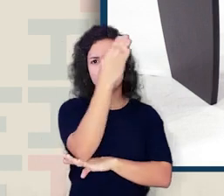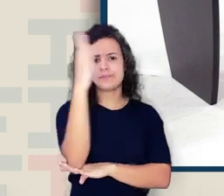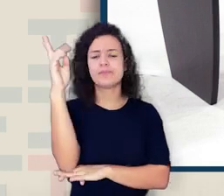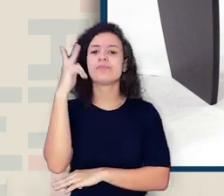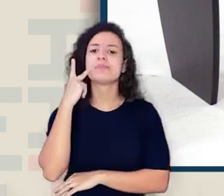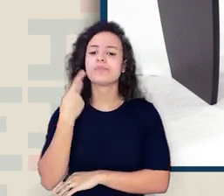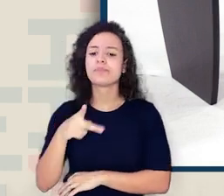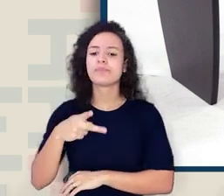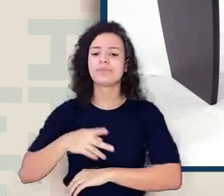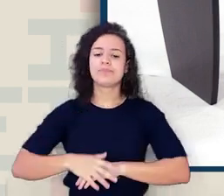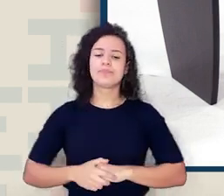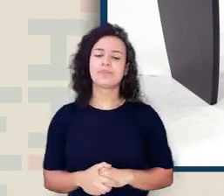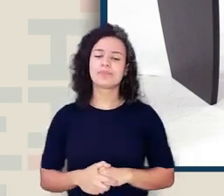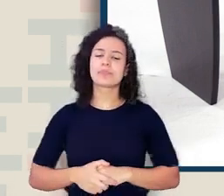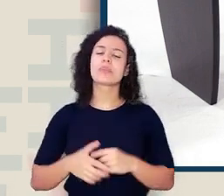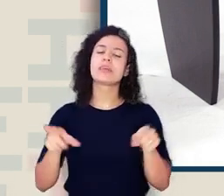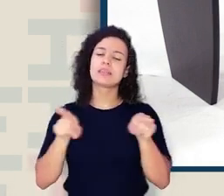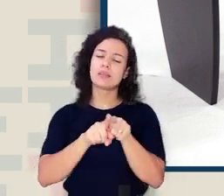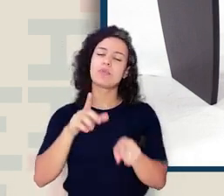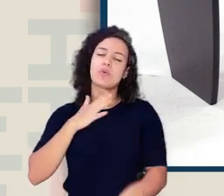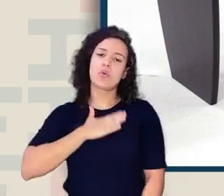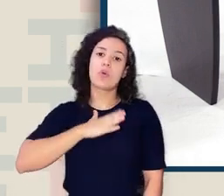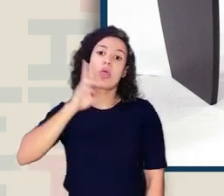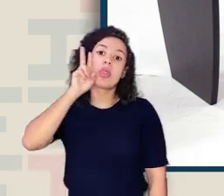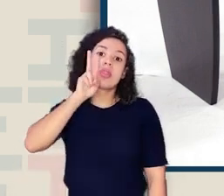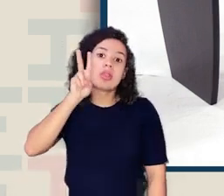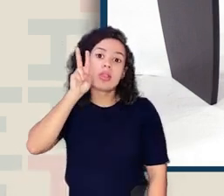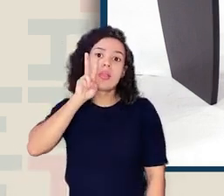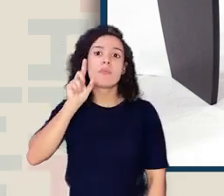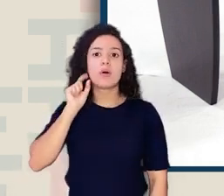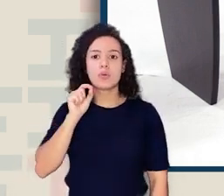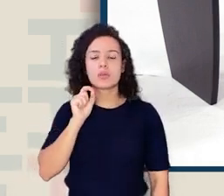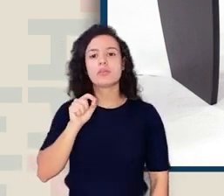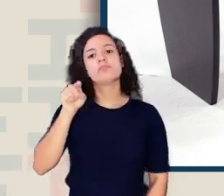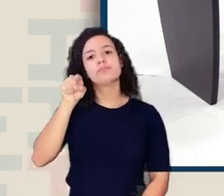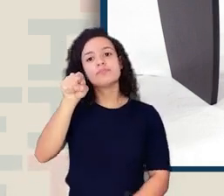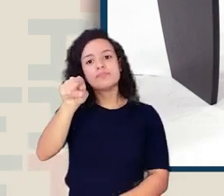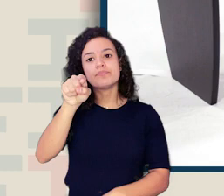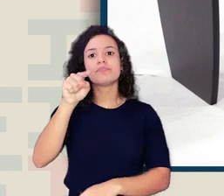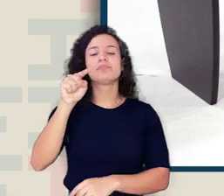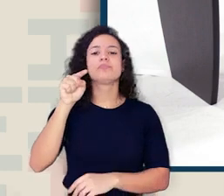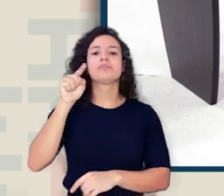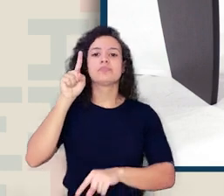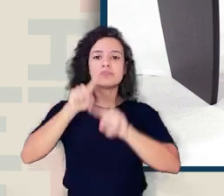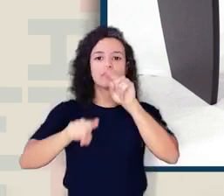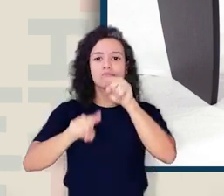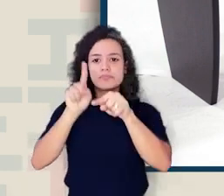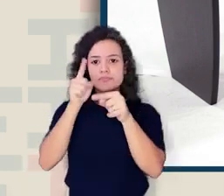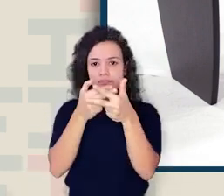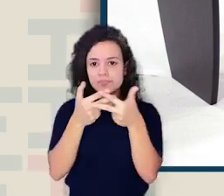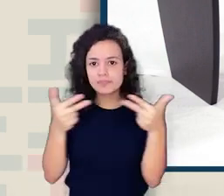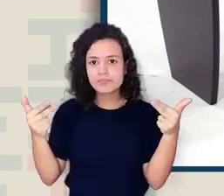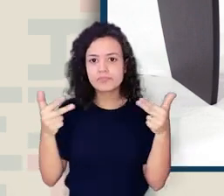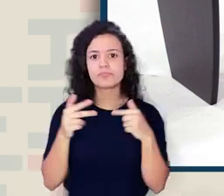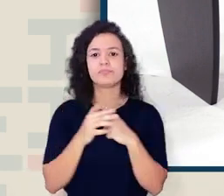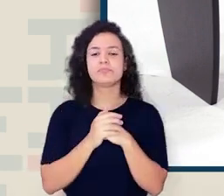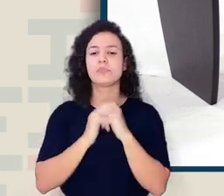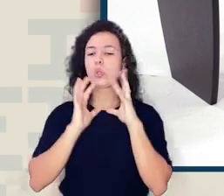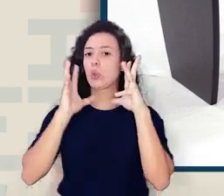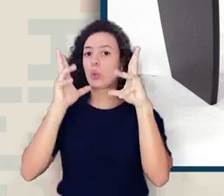do nosso maracatu cearense. Gosto também de lembrar que esses instrumentos,